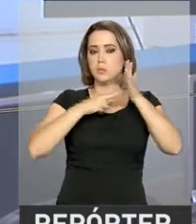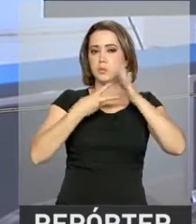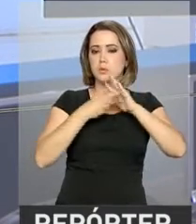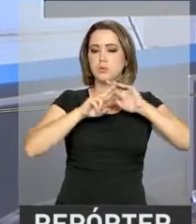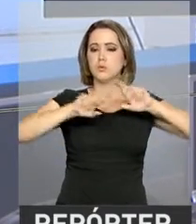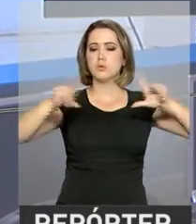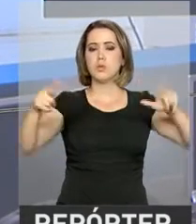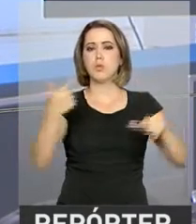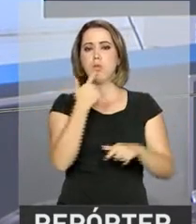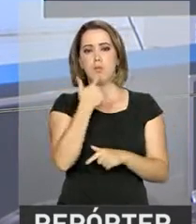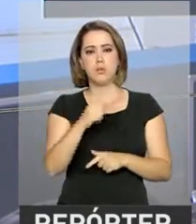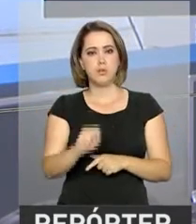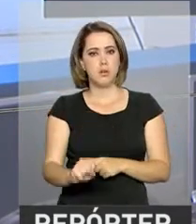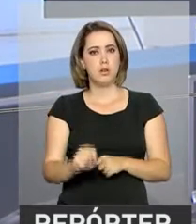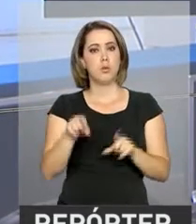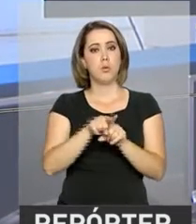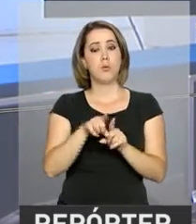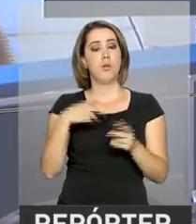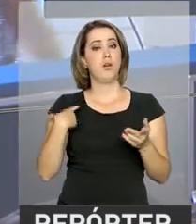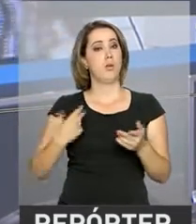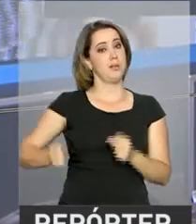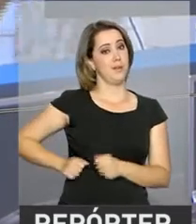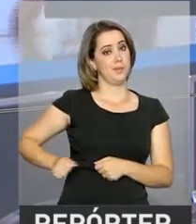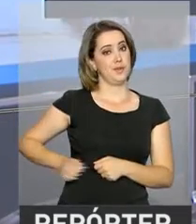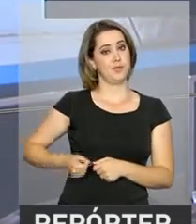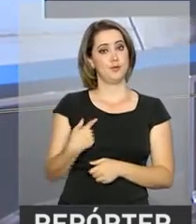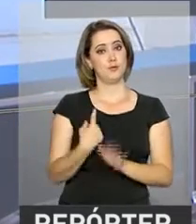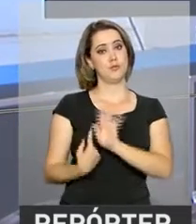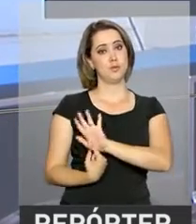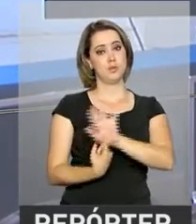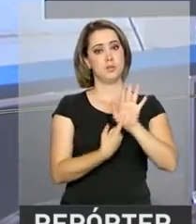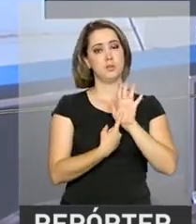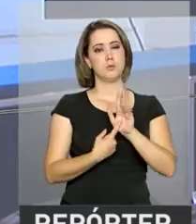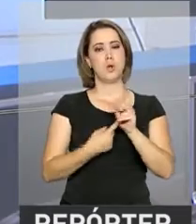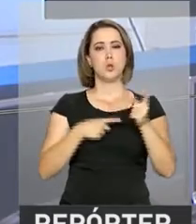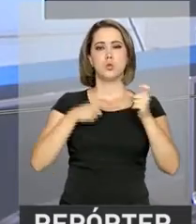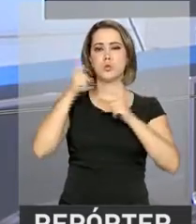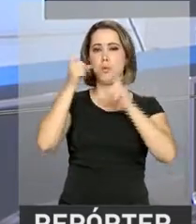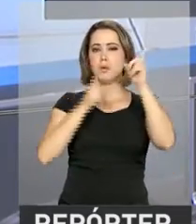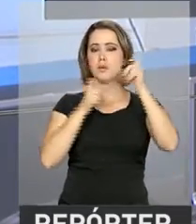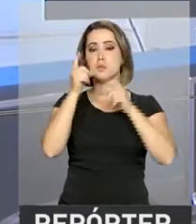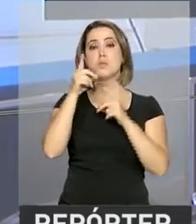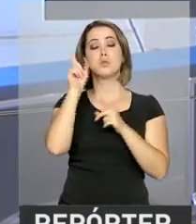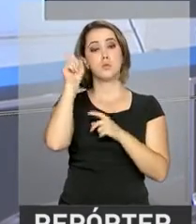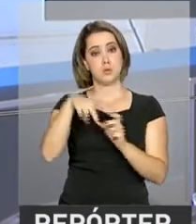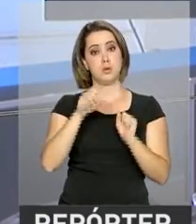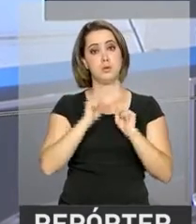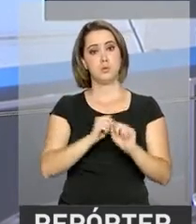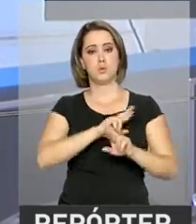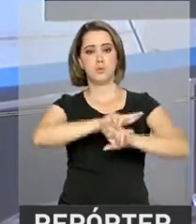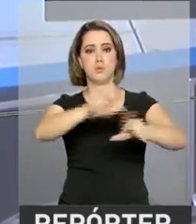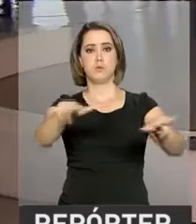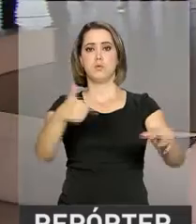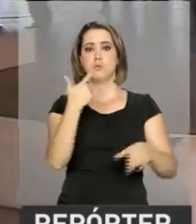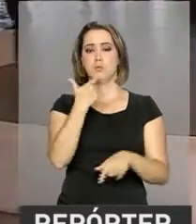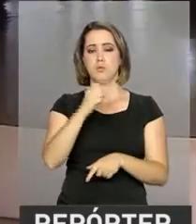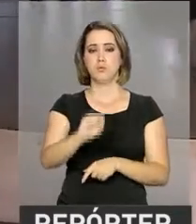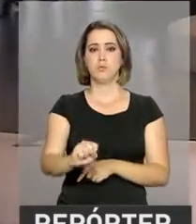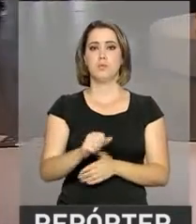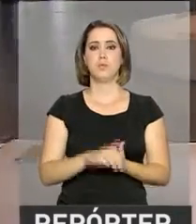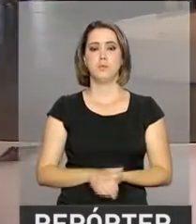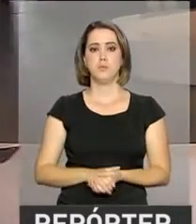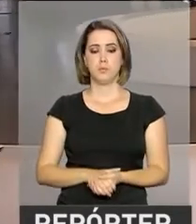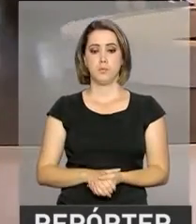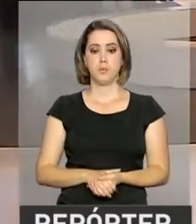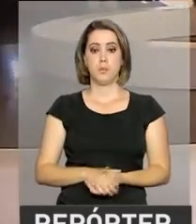línguas. O Palácio do Itamaraty está com uma exposição sobre expressões comuns em vários idiomas.